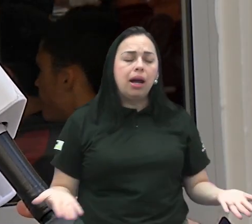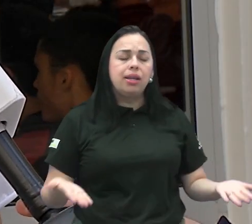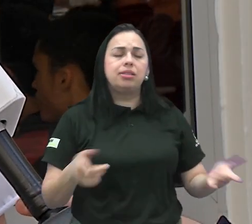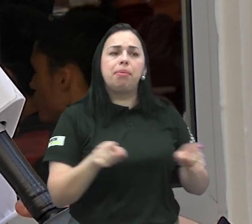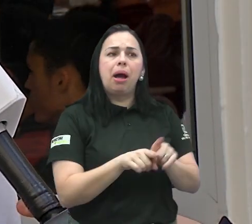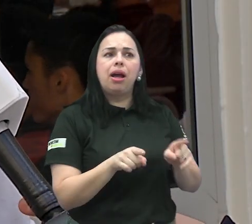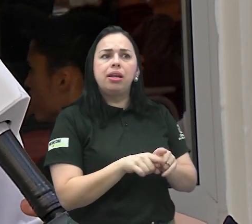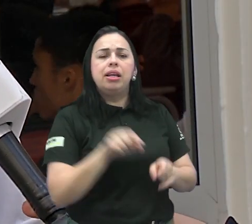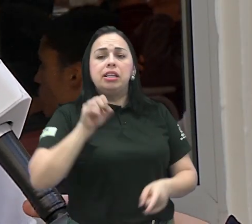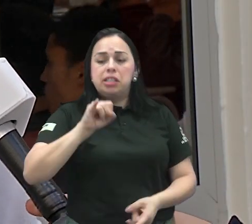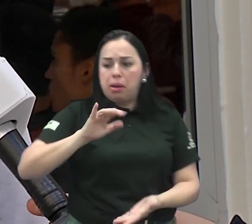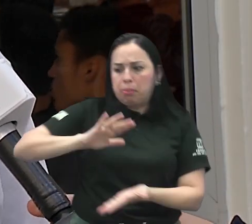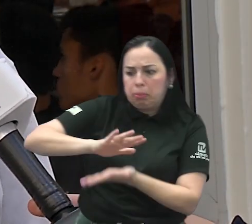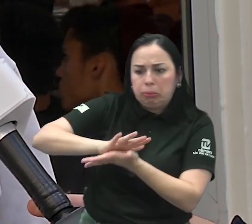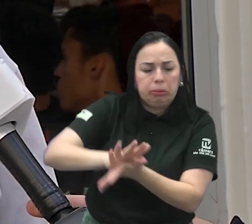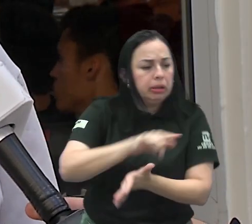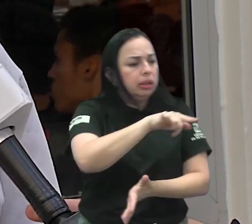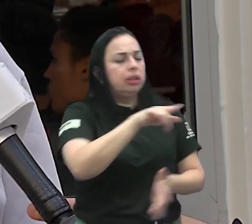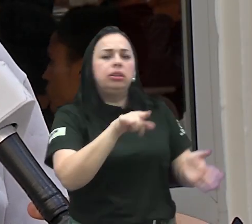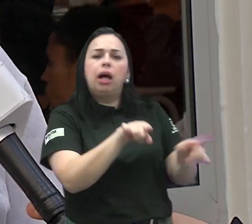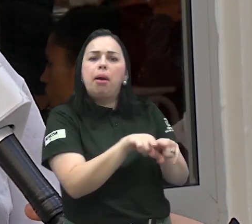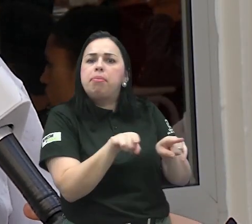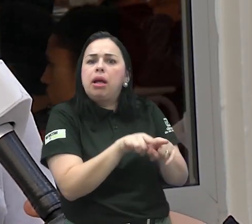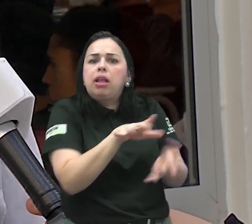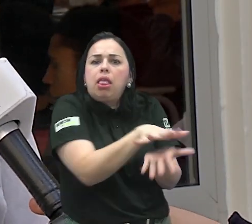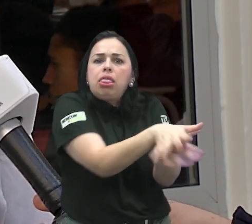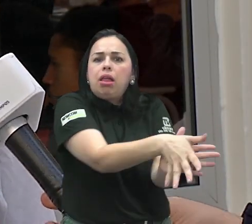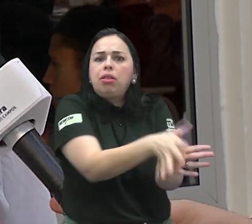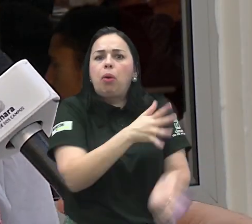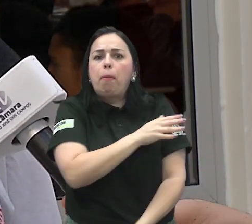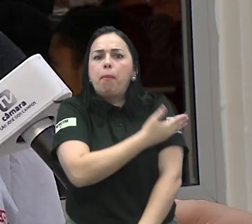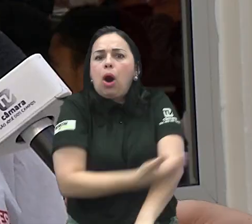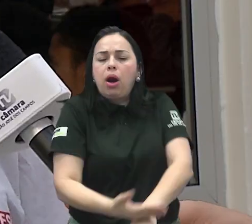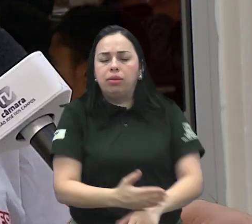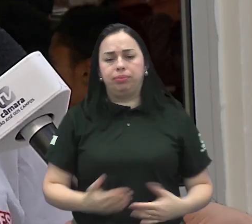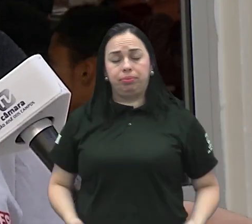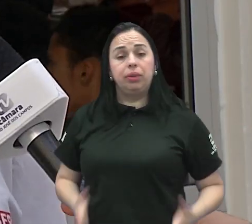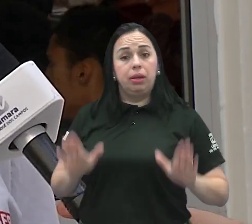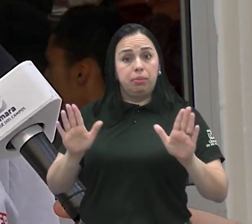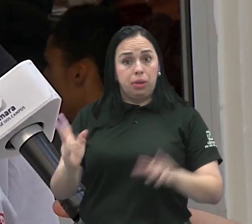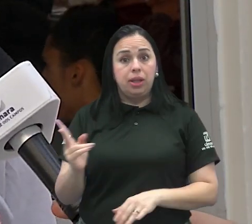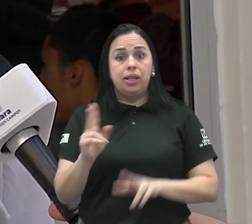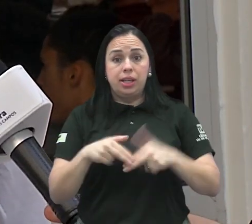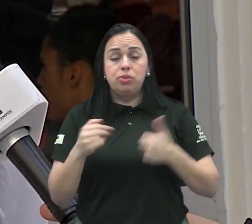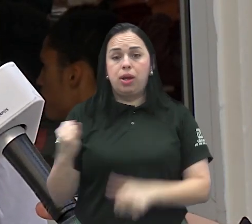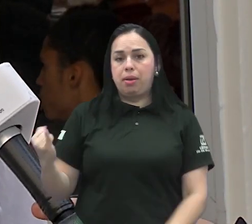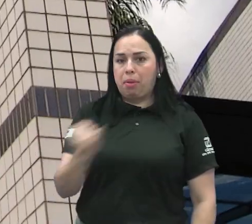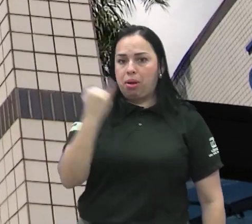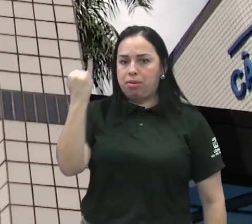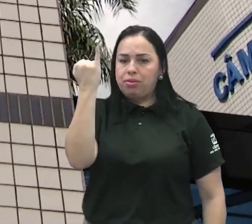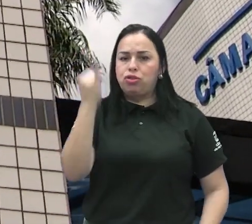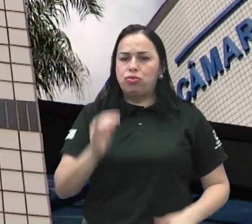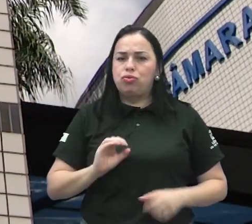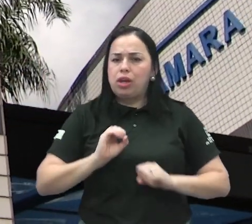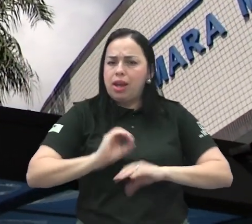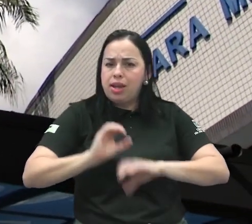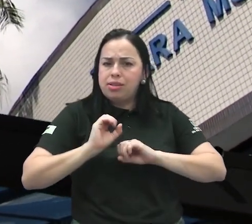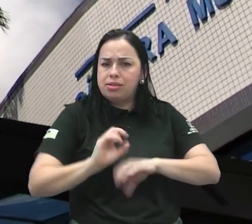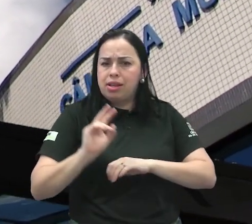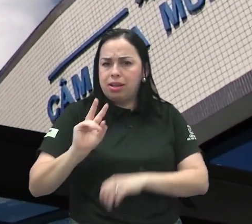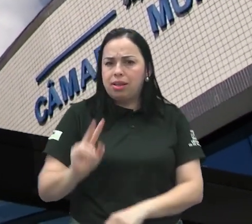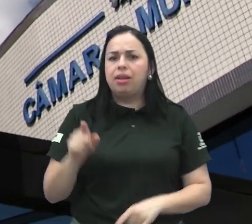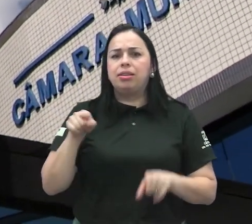mas têm ligações com culturas negras. Você apaga toda uma história, assim, e é isso que a gente está aprendendo bastante. E a discussão